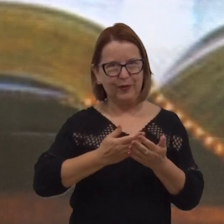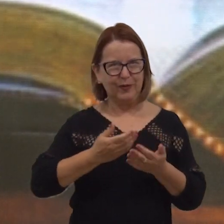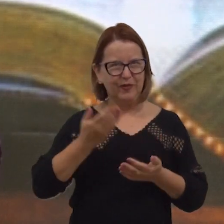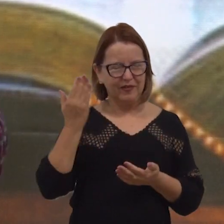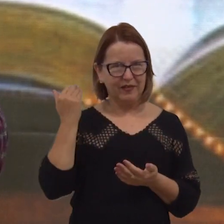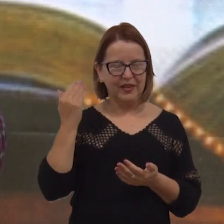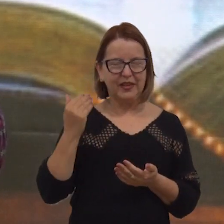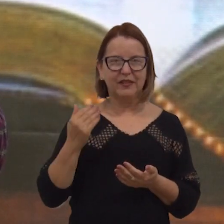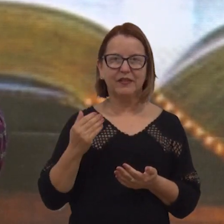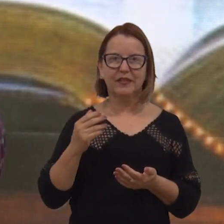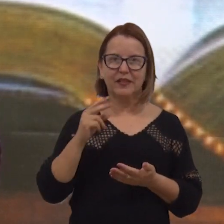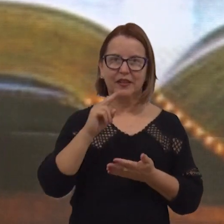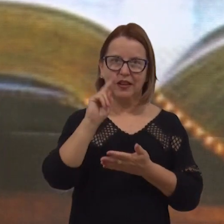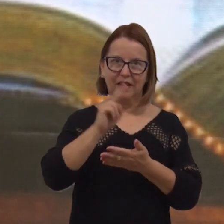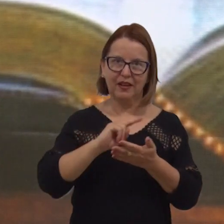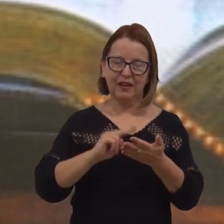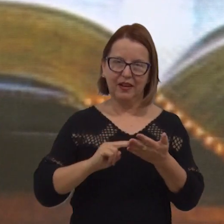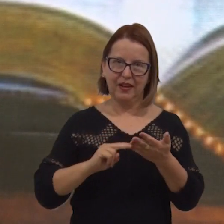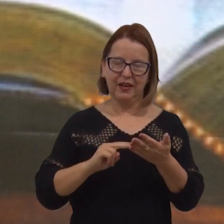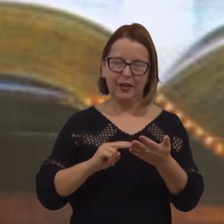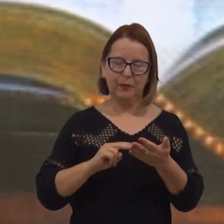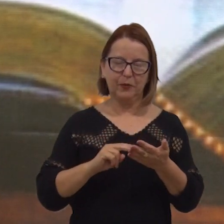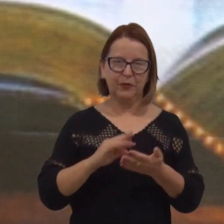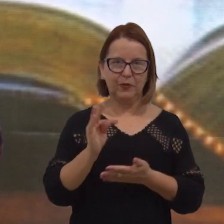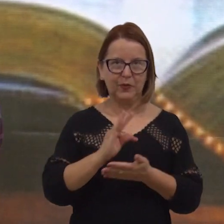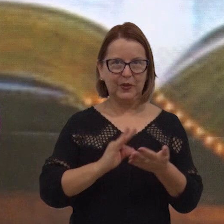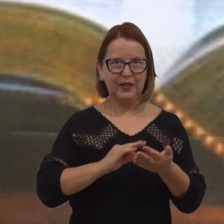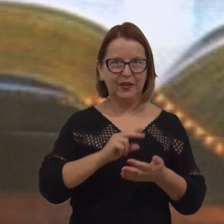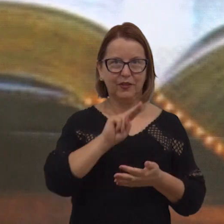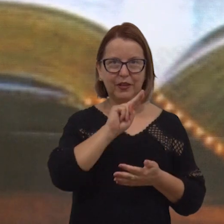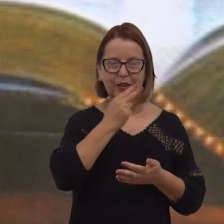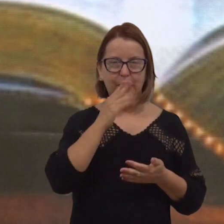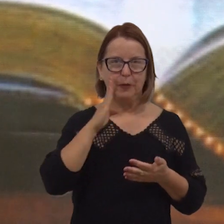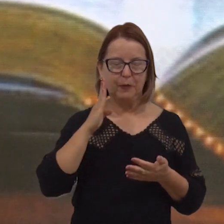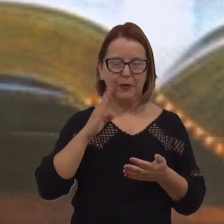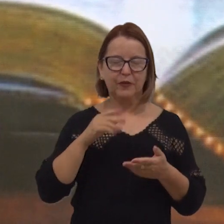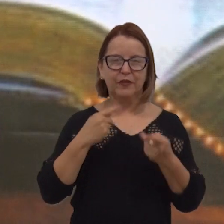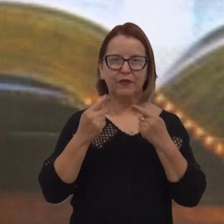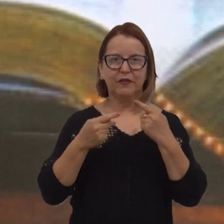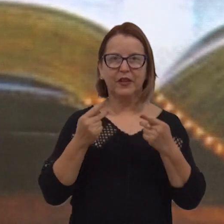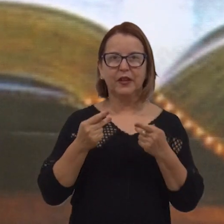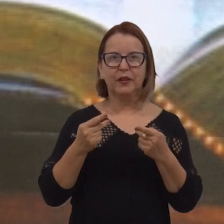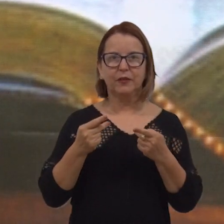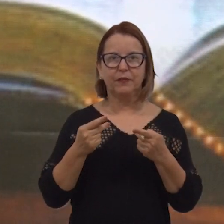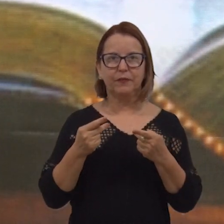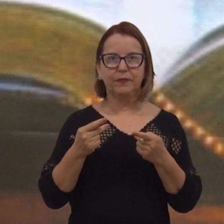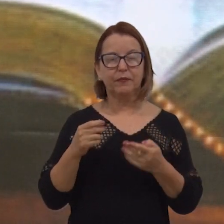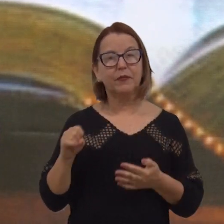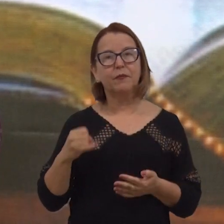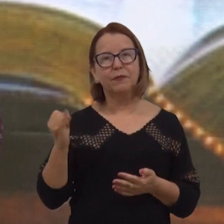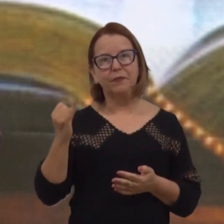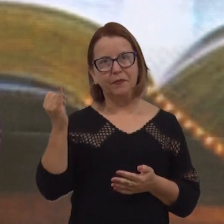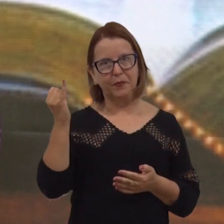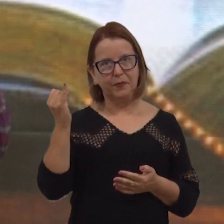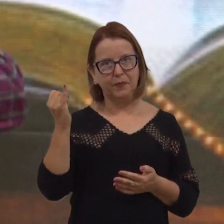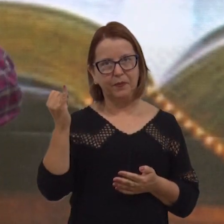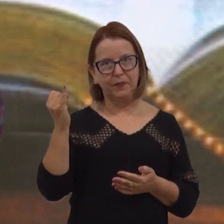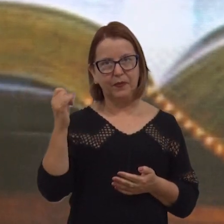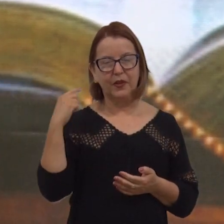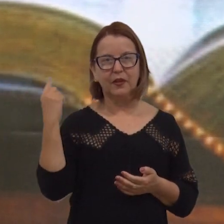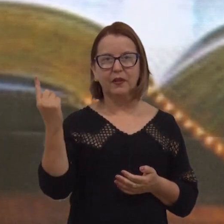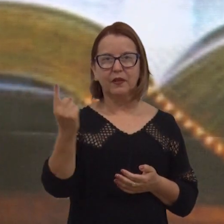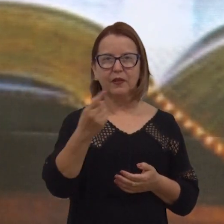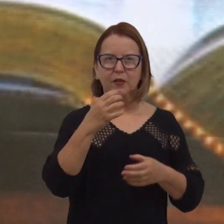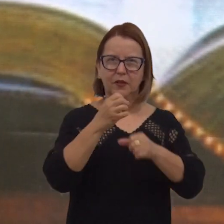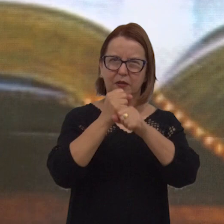nós lemos um texto inicial de Hebreus, onde o escritor aos Hebreus ele diz assim, importa que